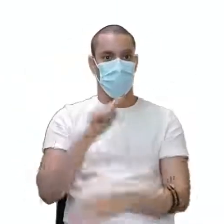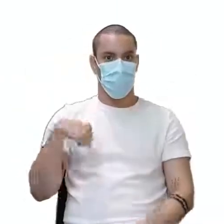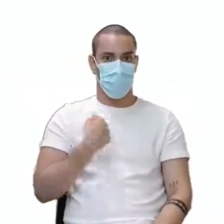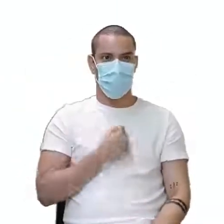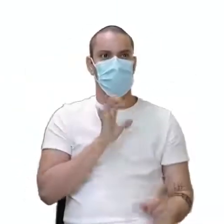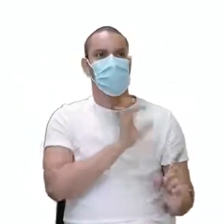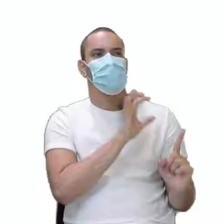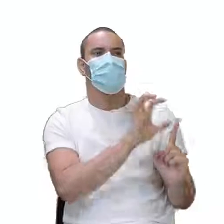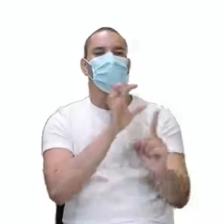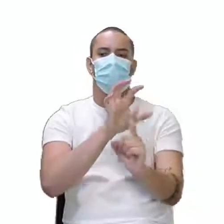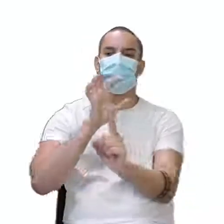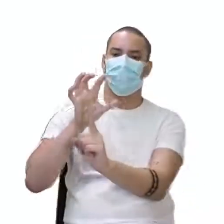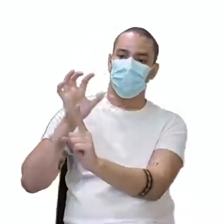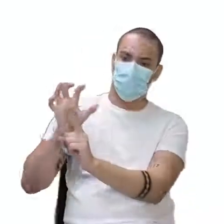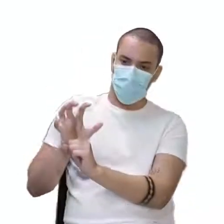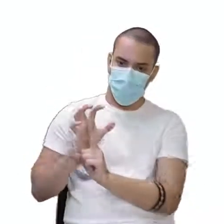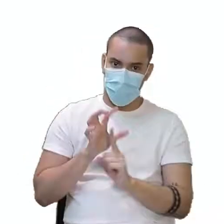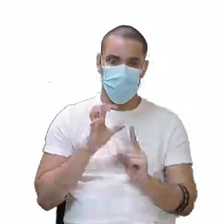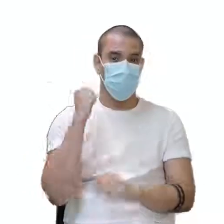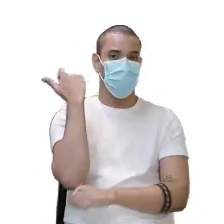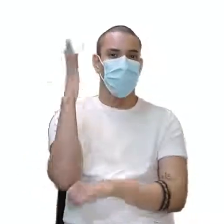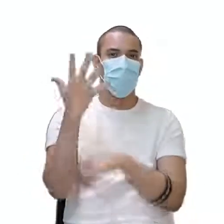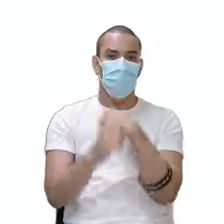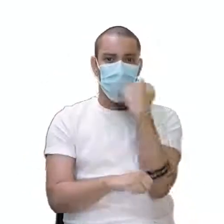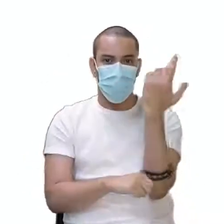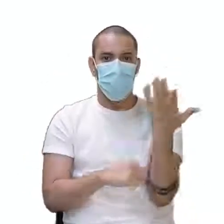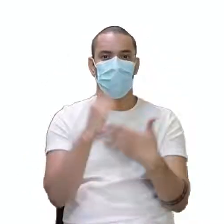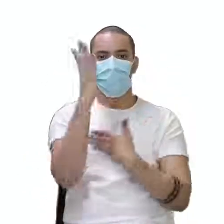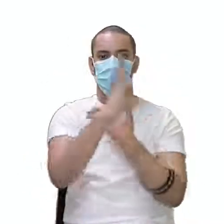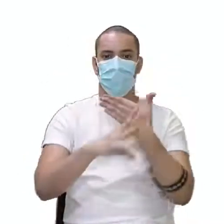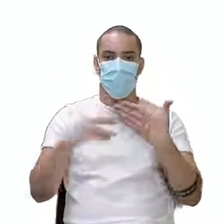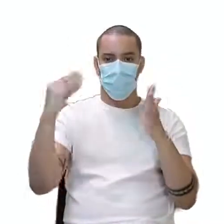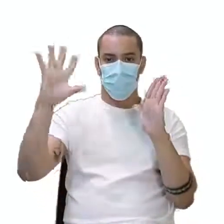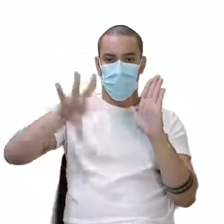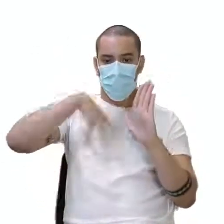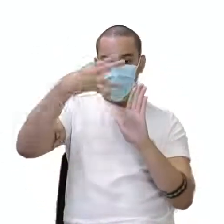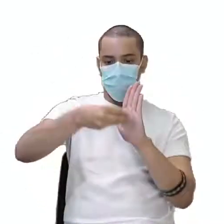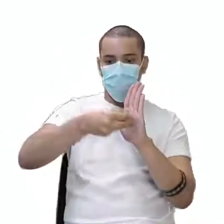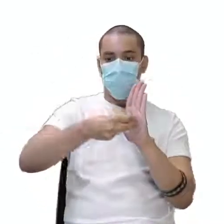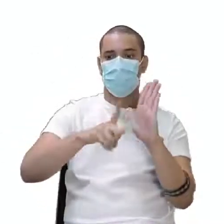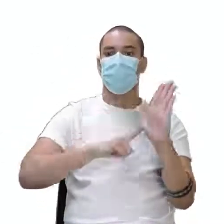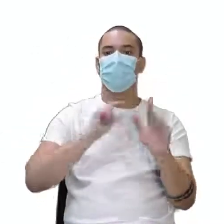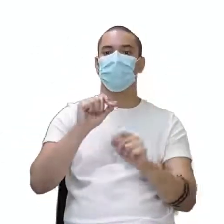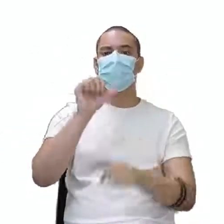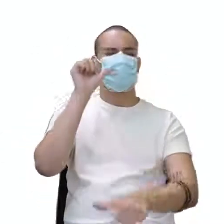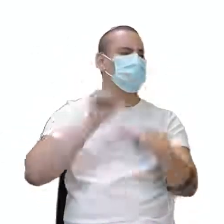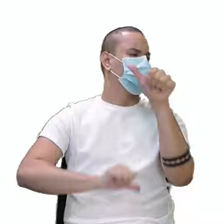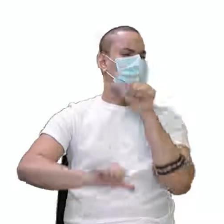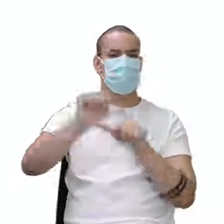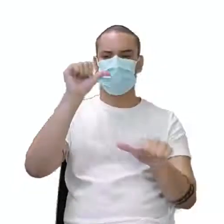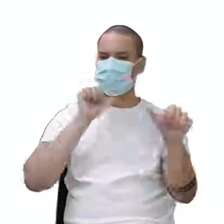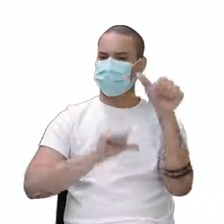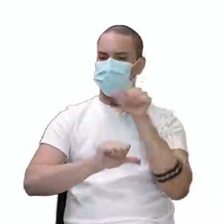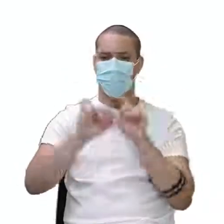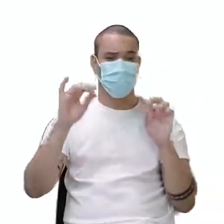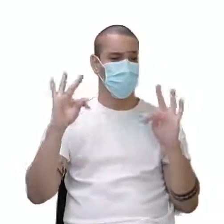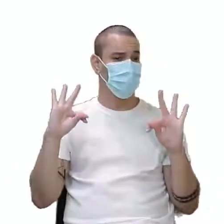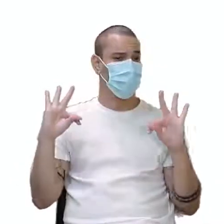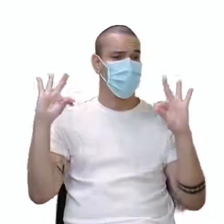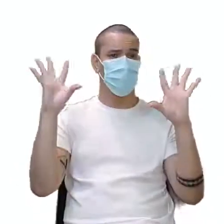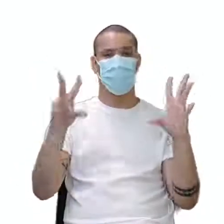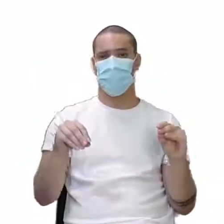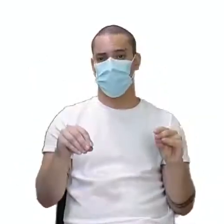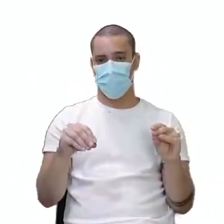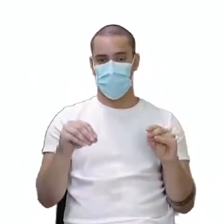nossa natureza, sobre a nossa floresta amazônica, tem alterado drasticamente toda essa